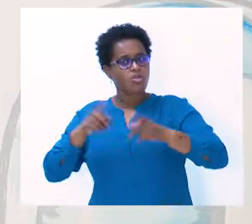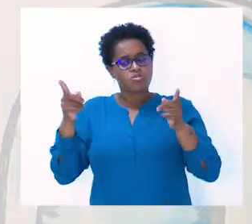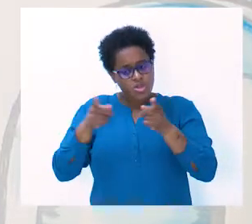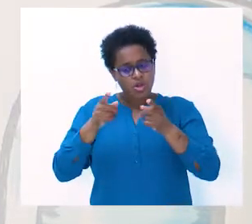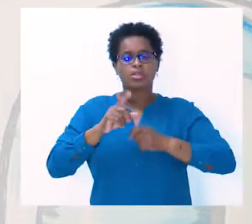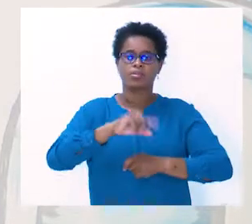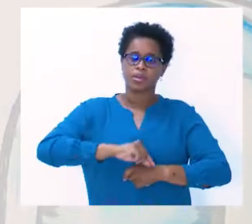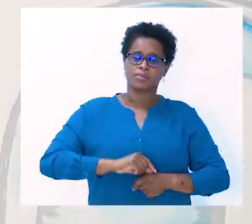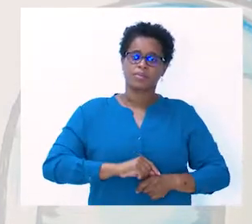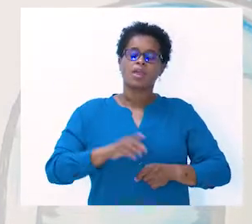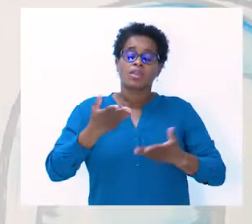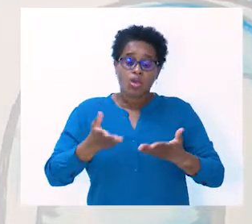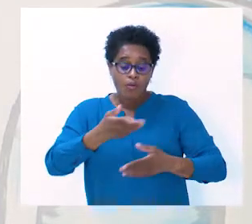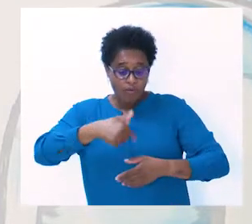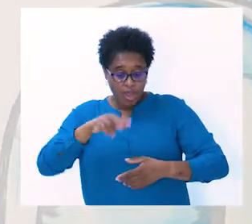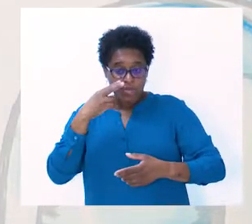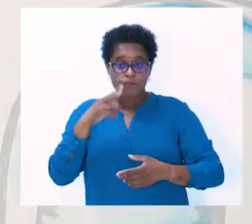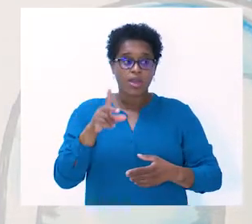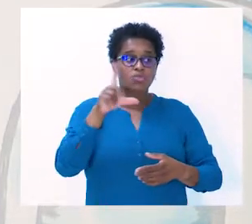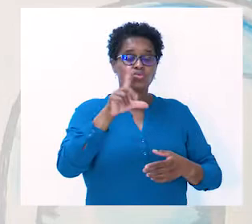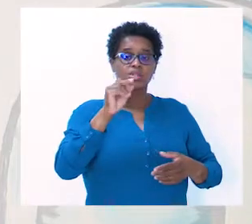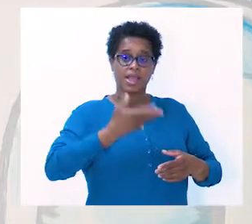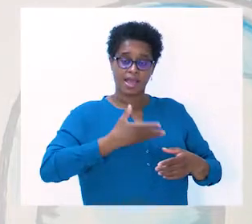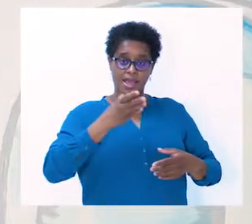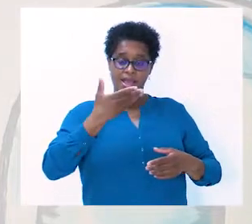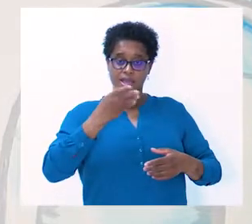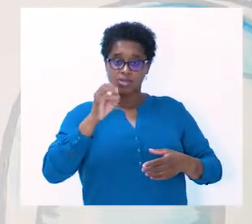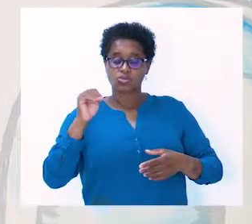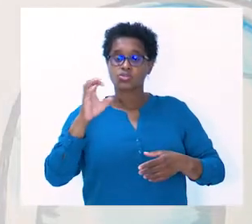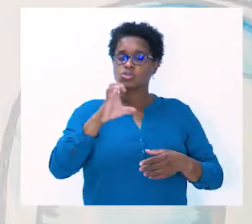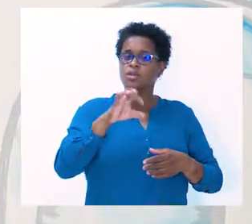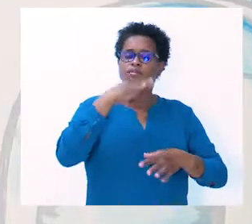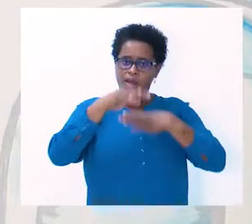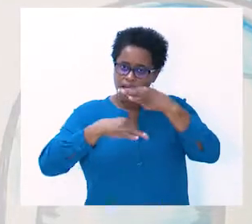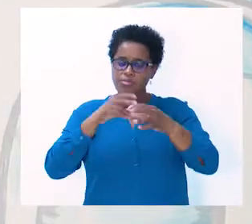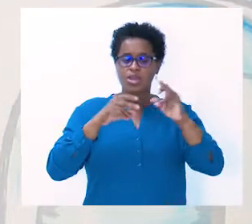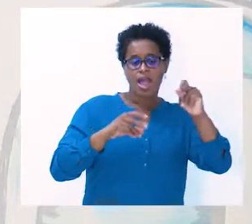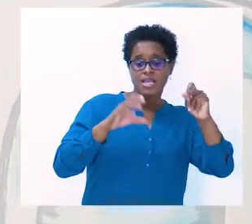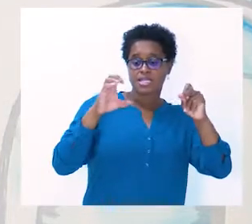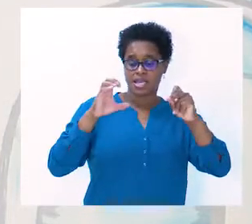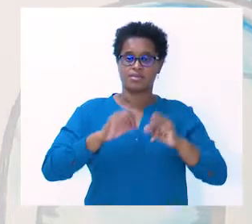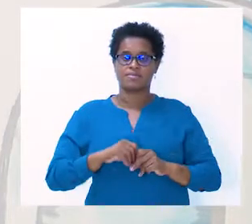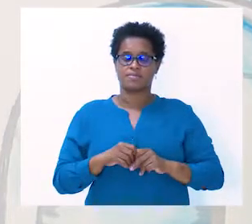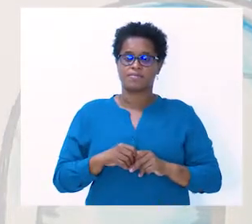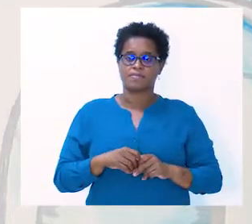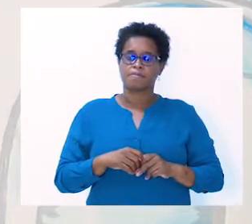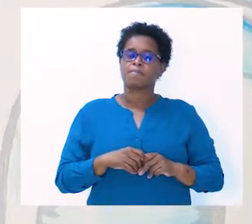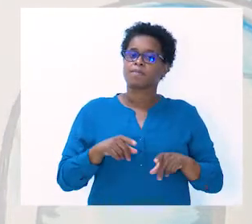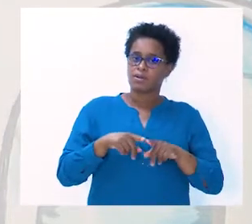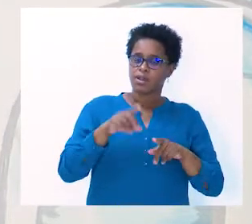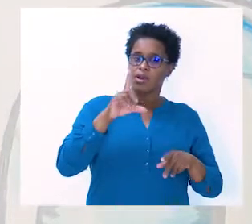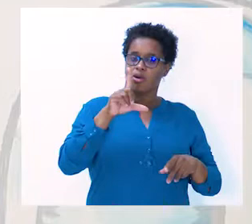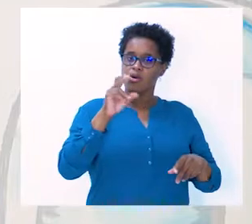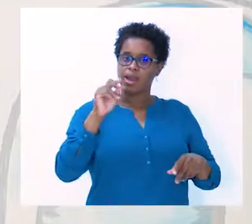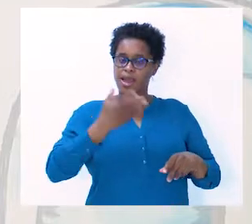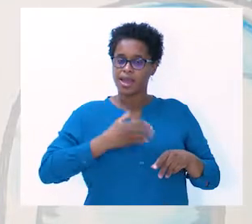menor. Então, vamos ver os lados correspondentes, lados que nós falamos. AC é correspondente ao